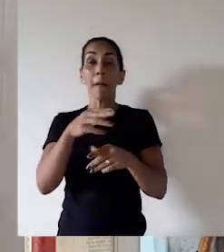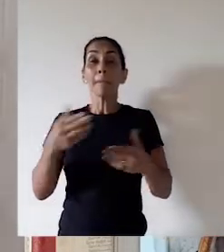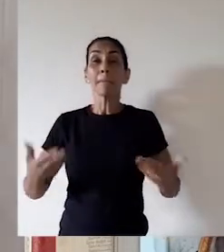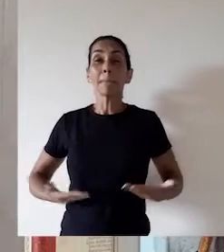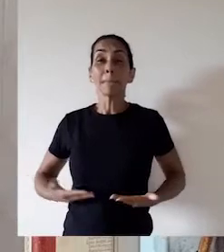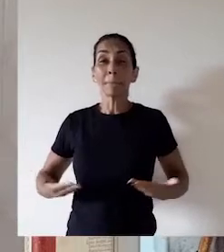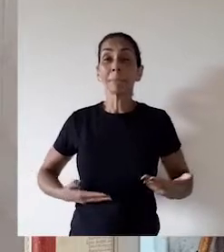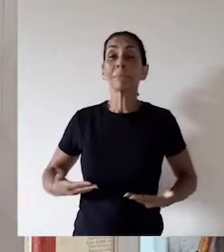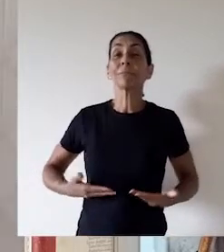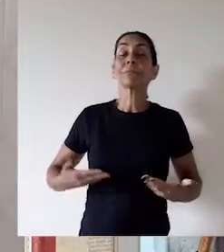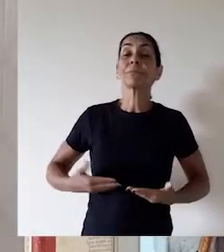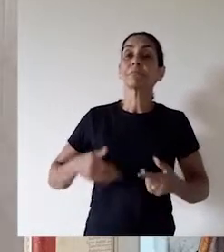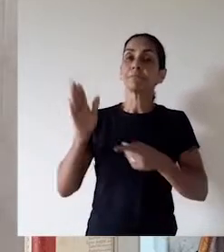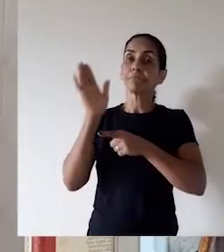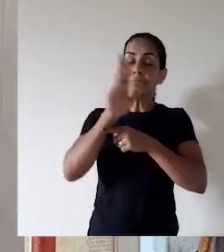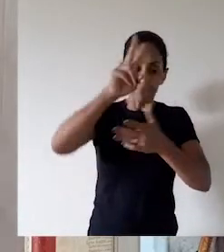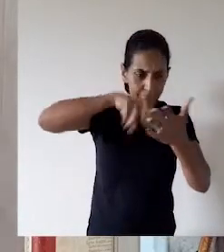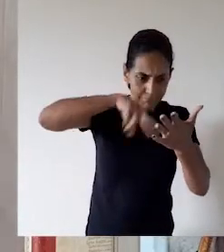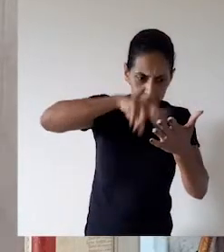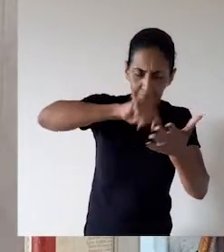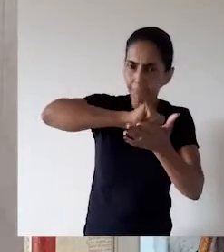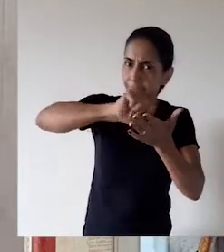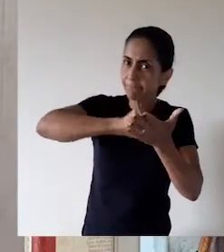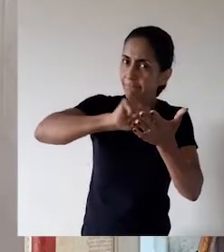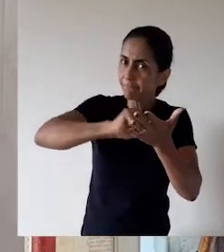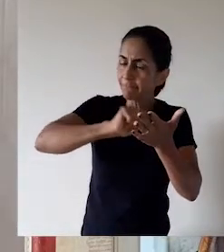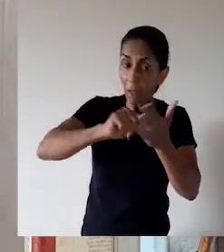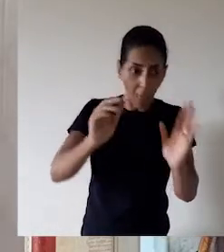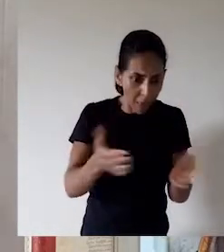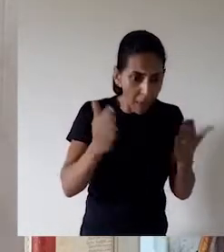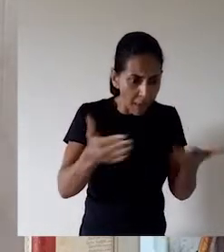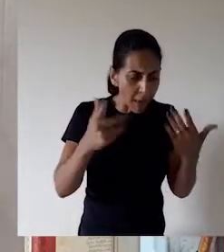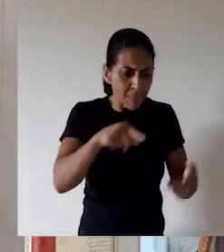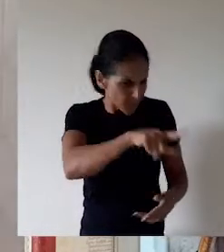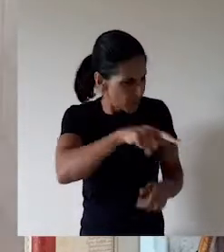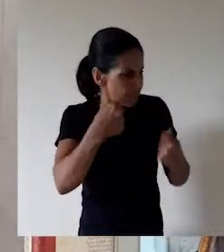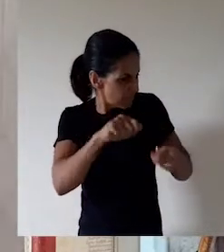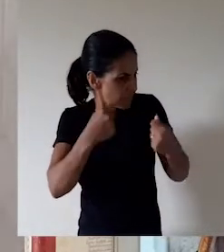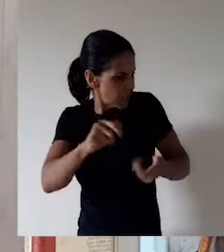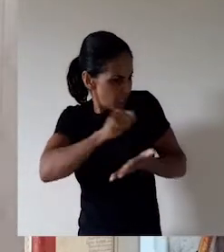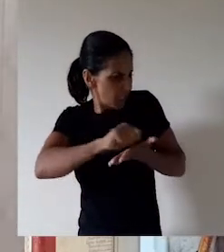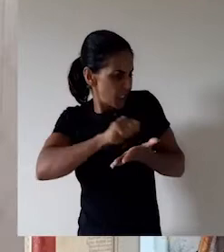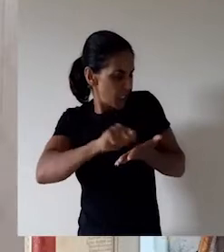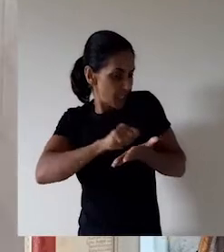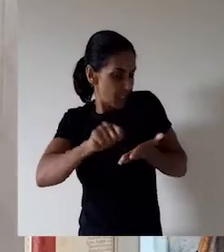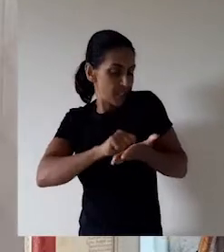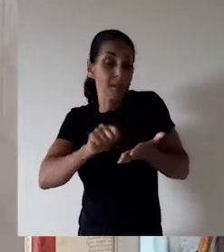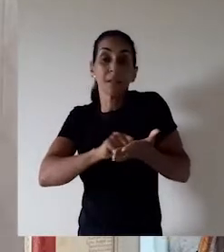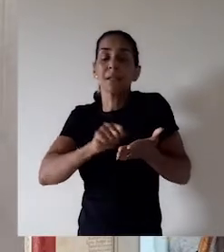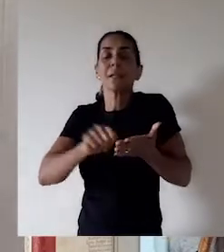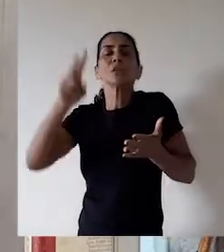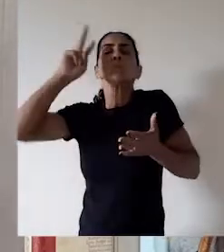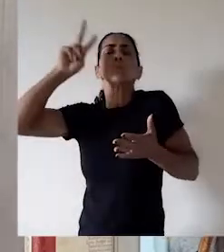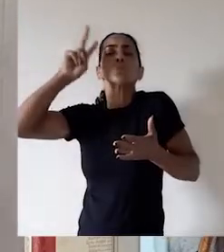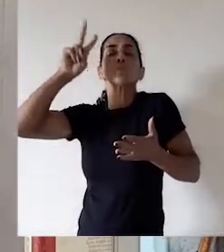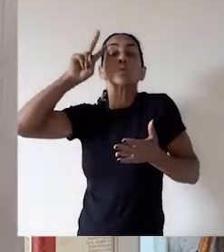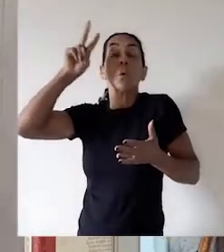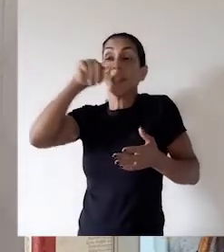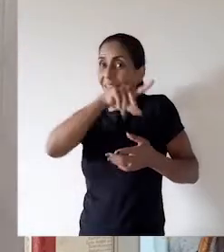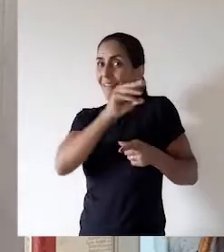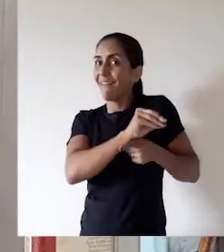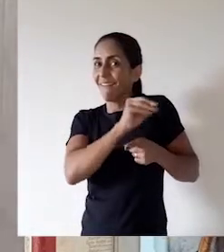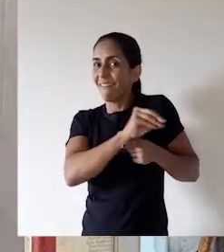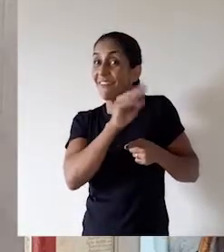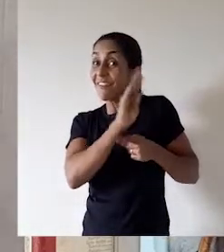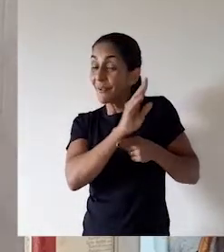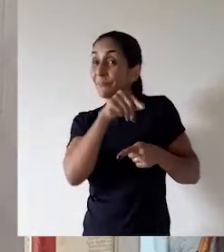fantasias, de histórias. E ela também foi a primeira que incentivou que as meninas escrevessem. Regadas por essas histórias que eram contadas por